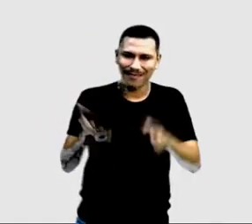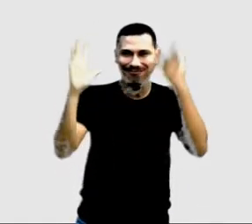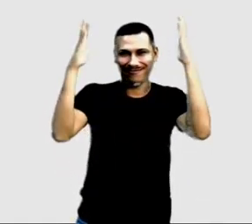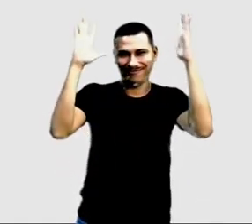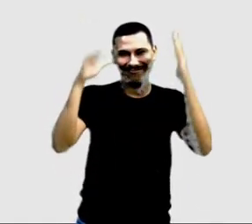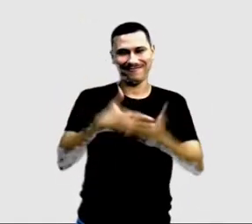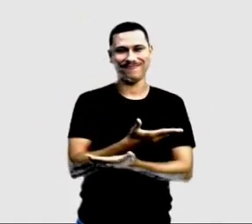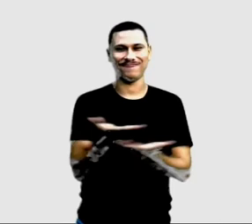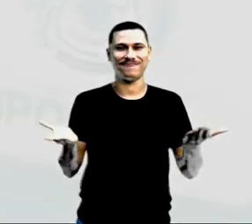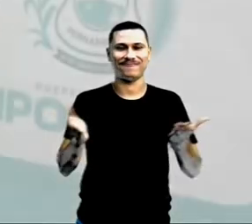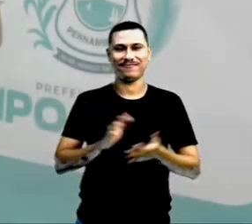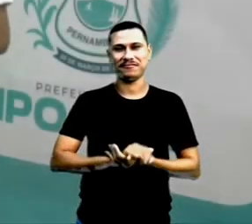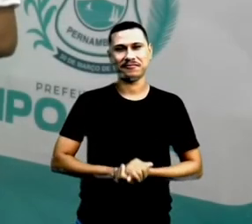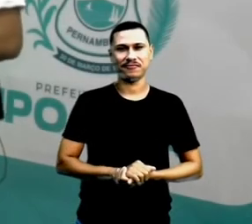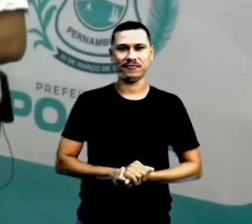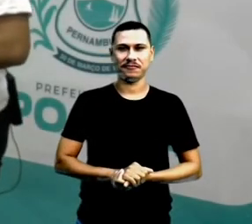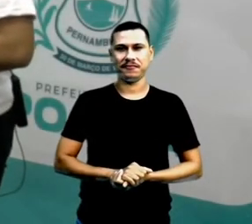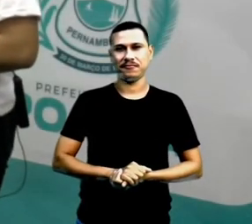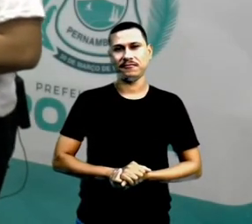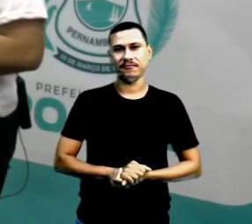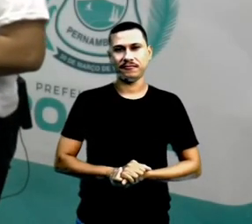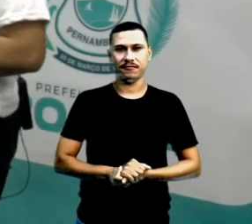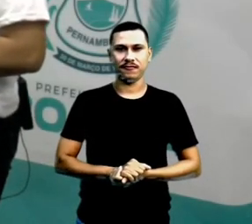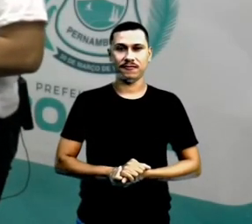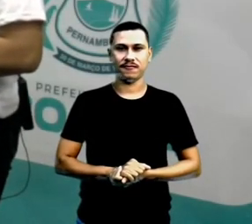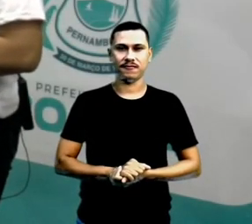meus amores.